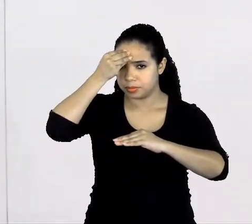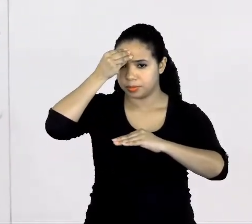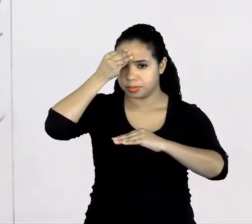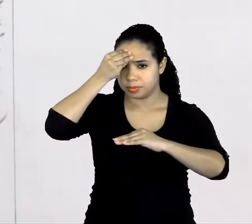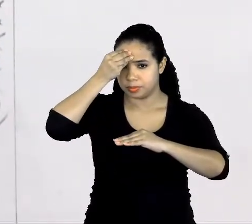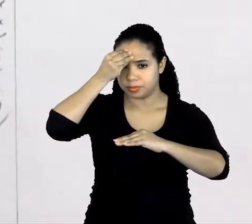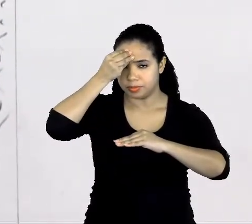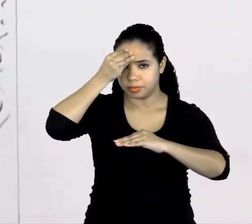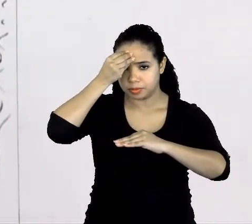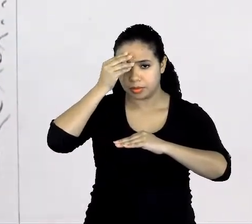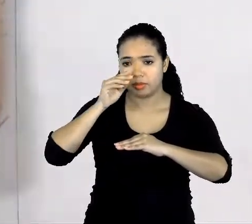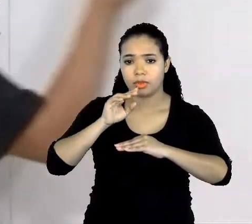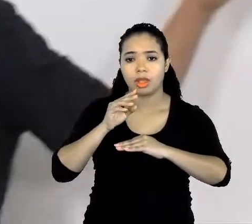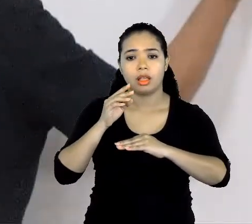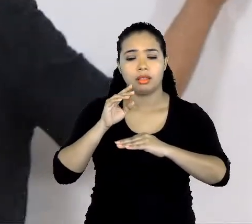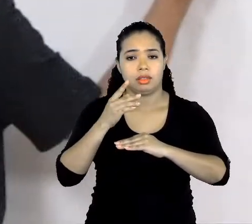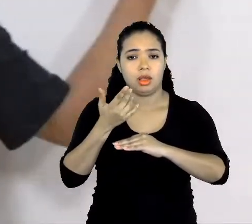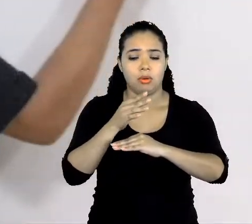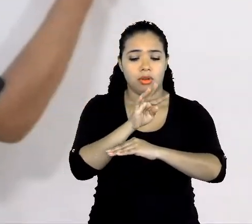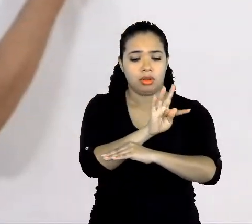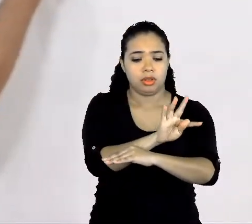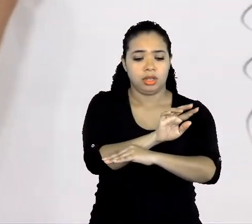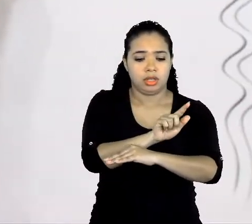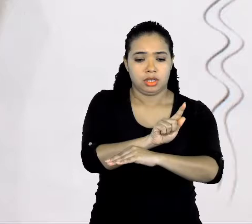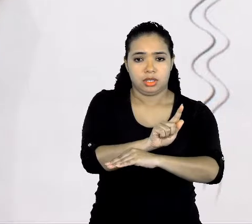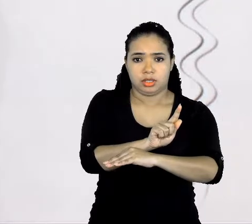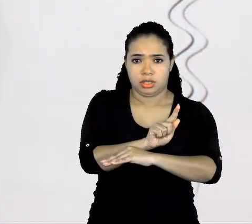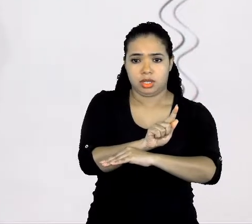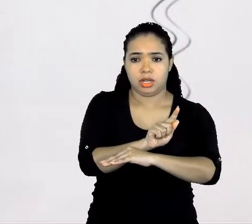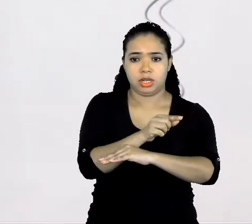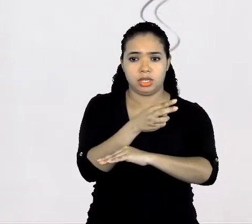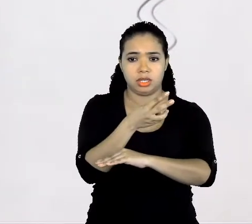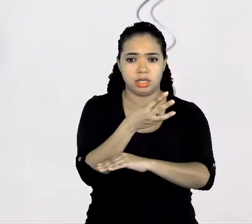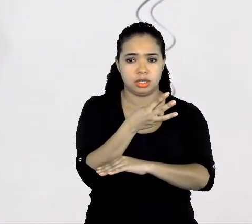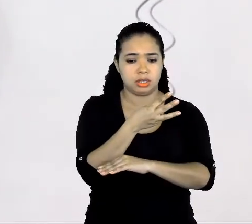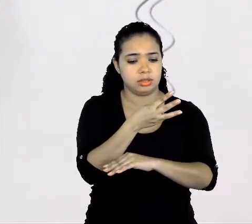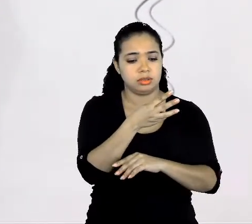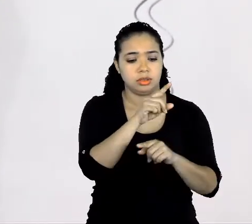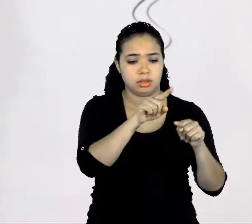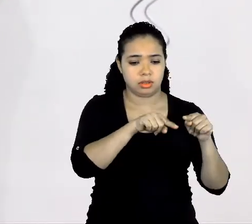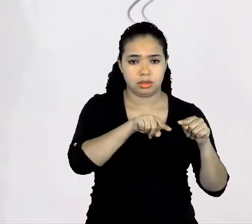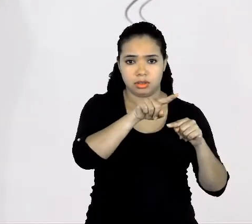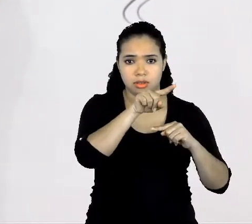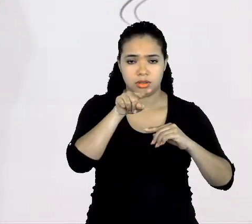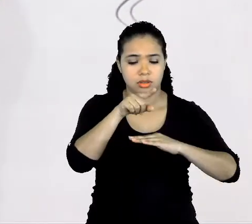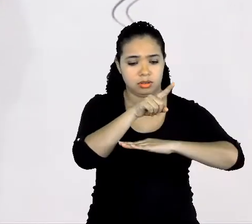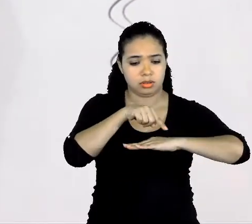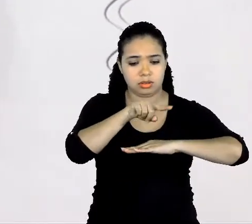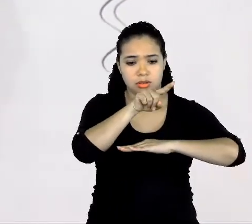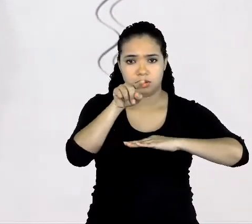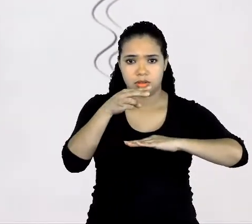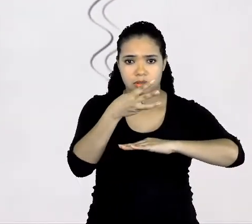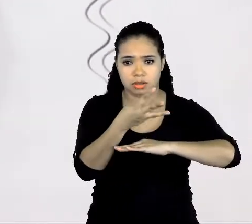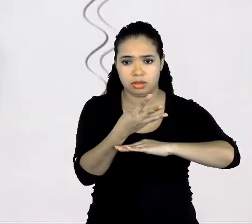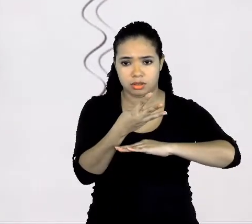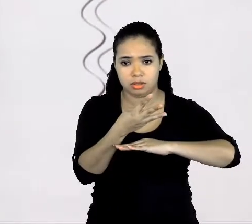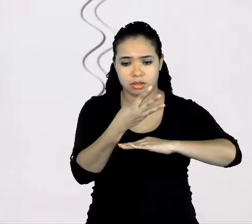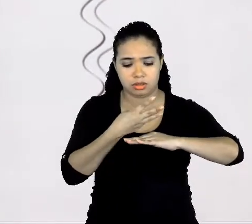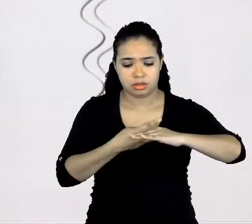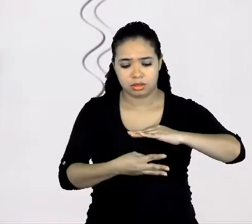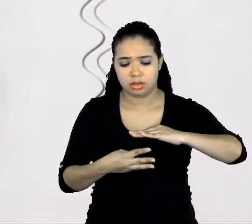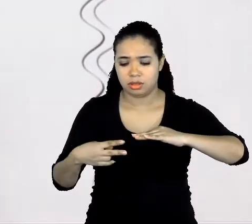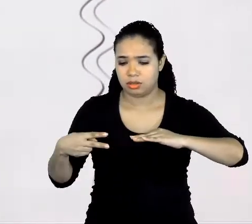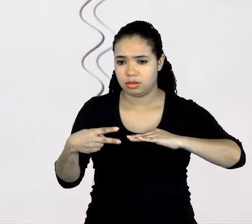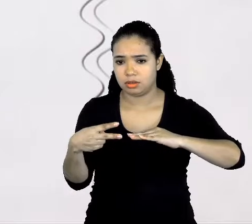de 30, raiz de 3 sobre 3. Então, raiz de 3 sobre 3 vale 9 raiz de 3